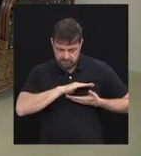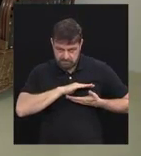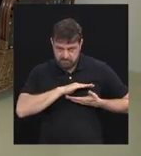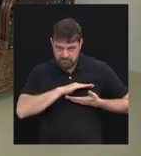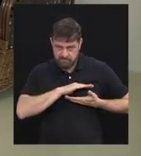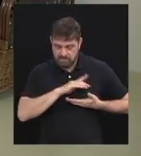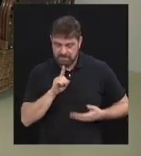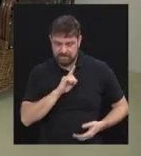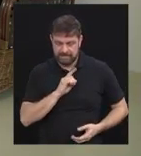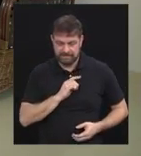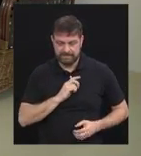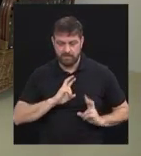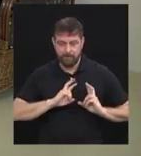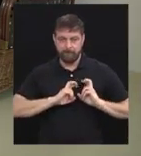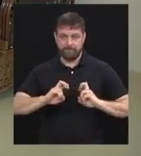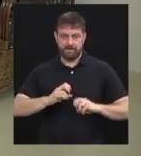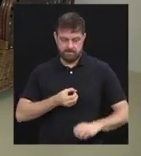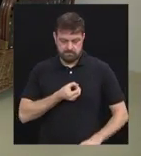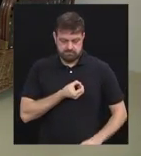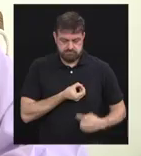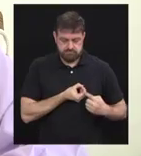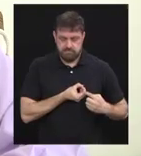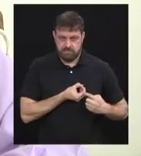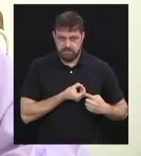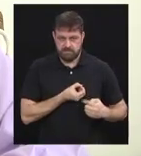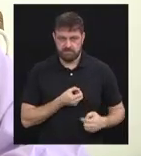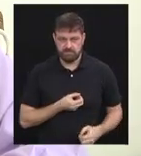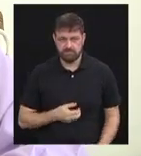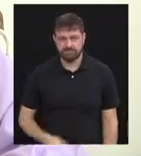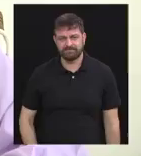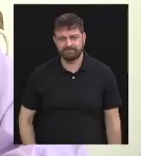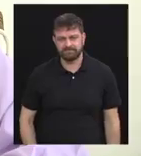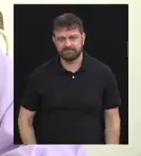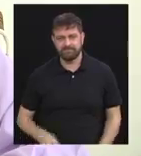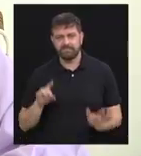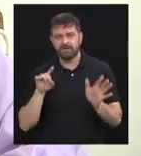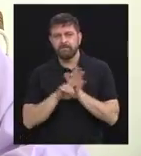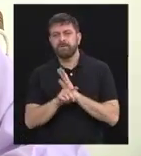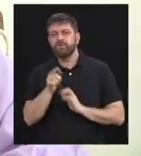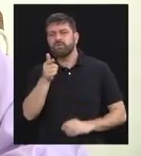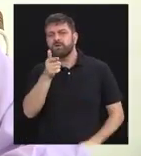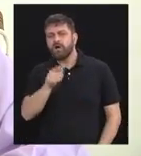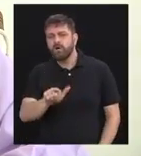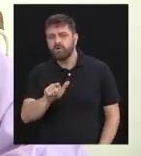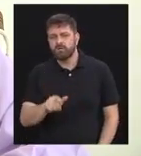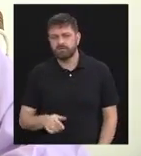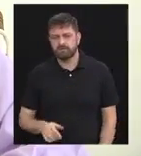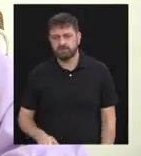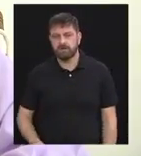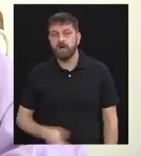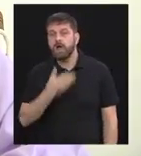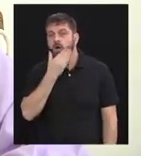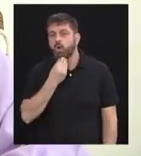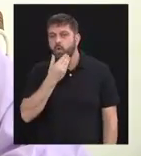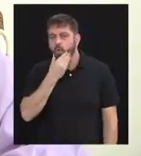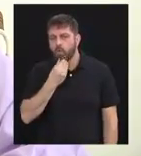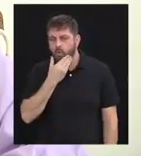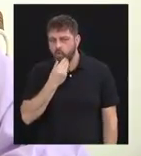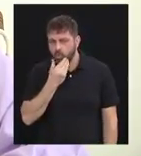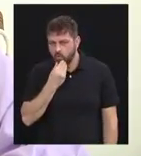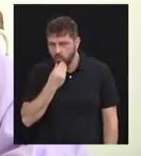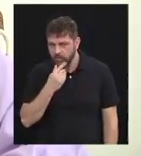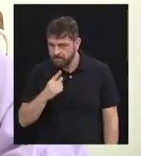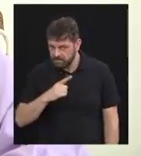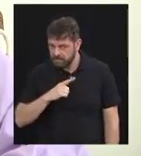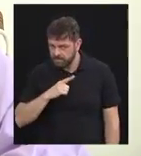ainda sem aparecer esse tumor de 2 centímetros. A próxima pergunta é sobre a saúde do homem. O homem tem